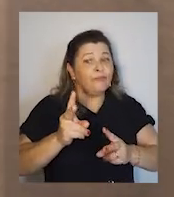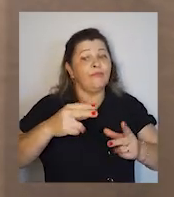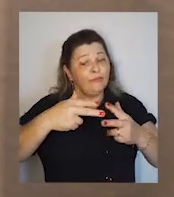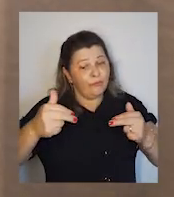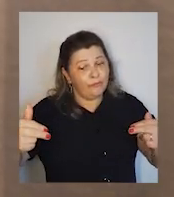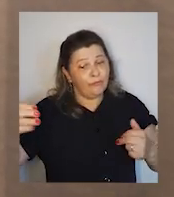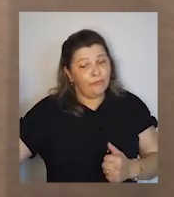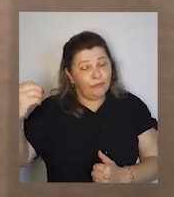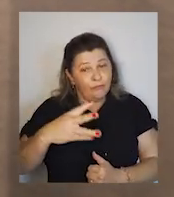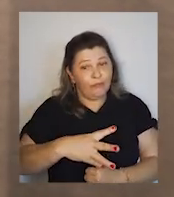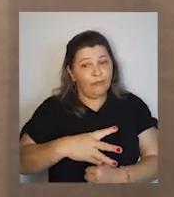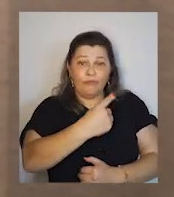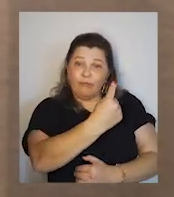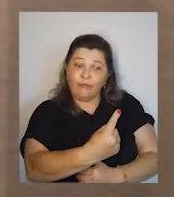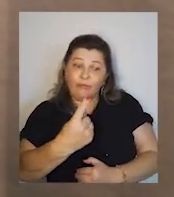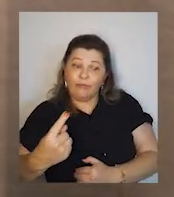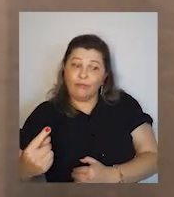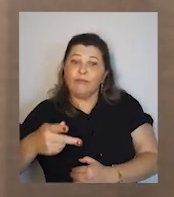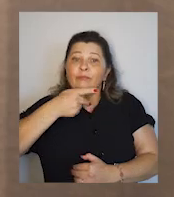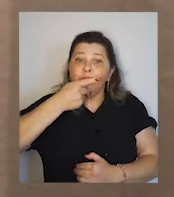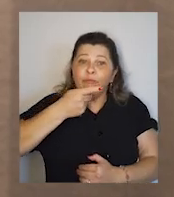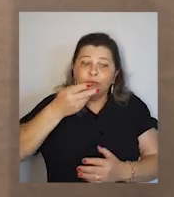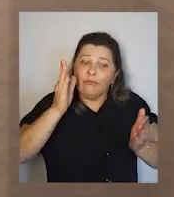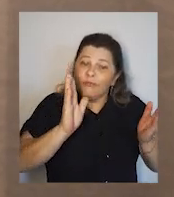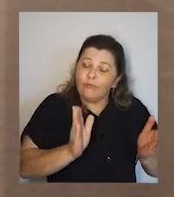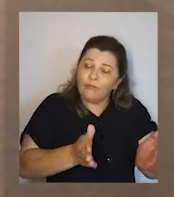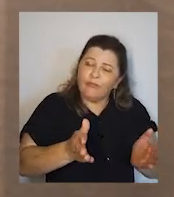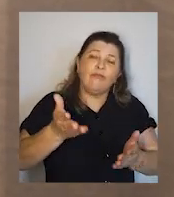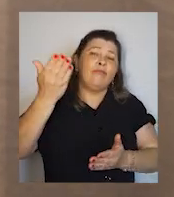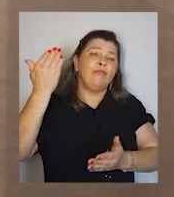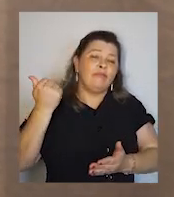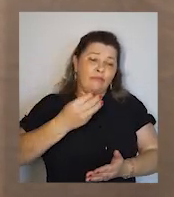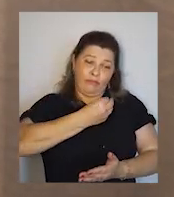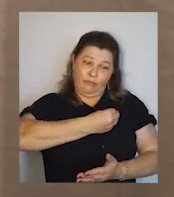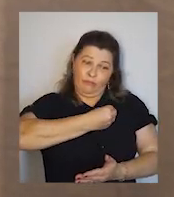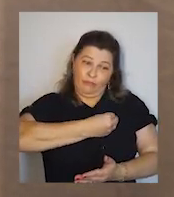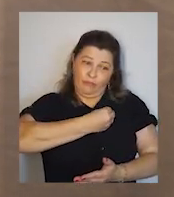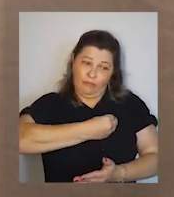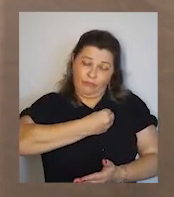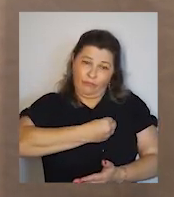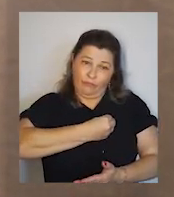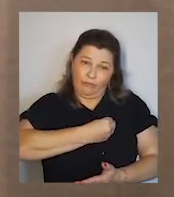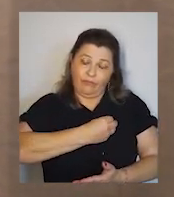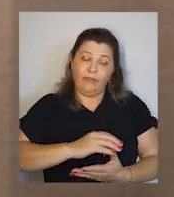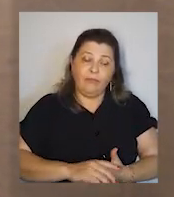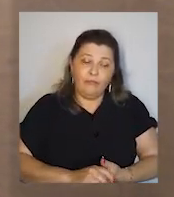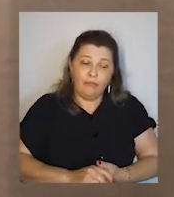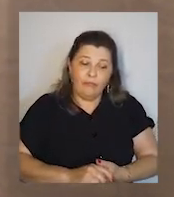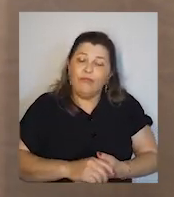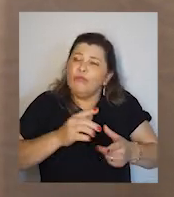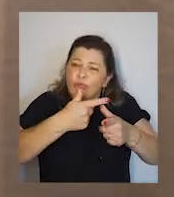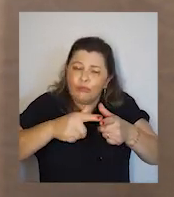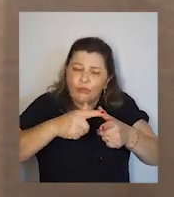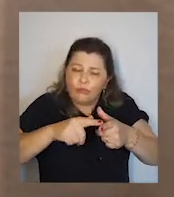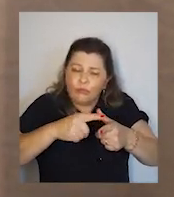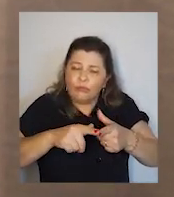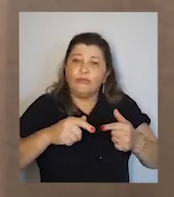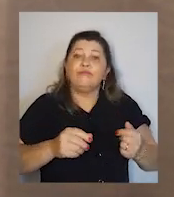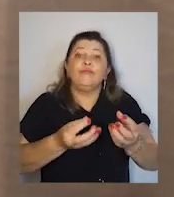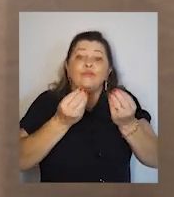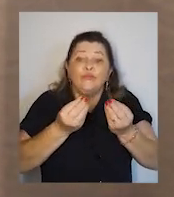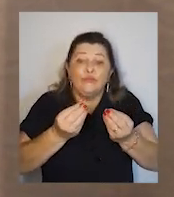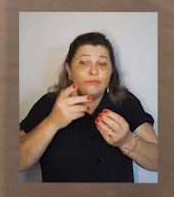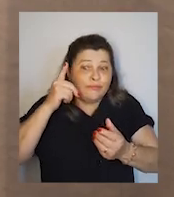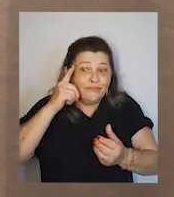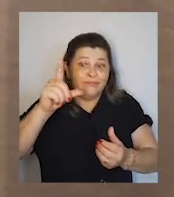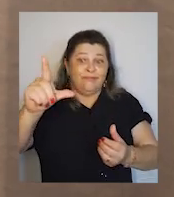nova. Cada um fala o que já passou, os problemas que teve, como conseguiu